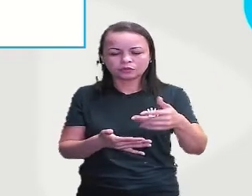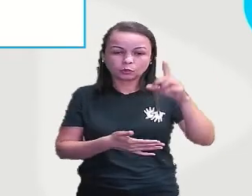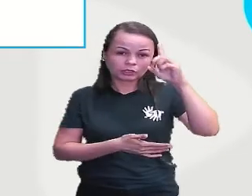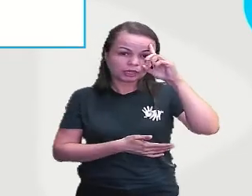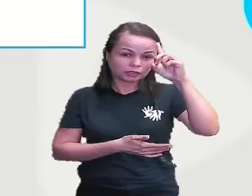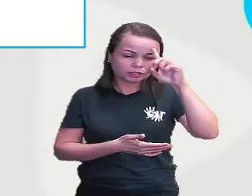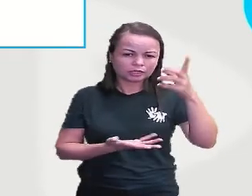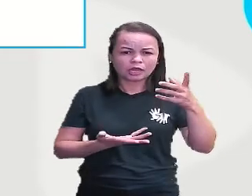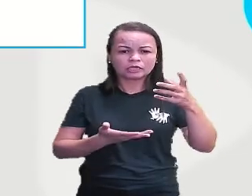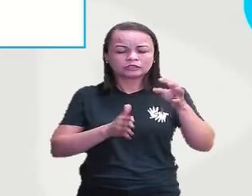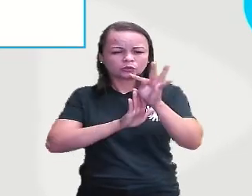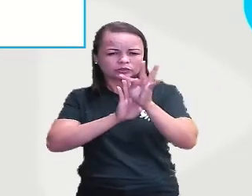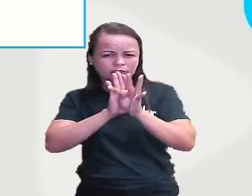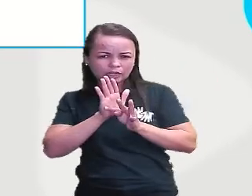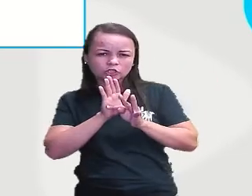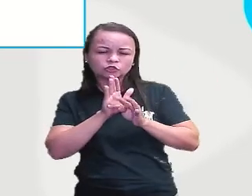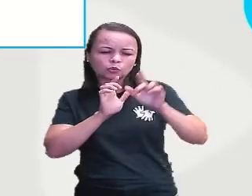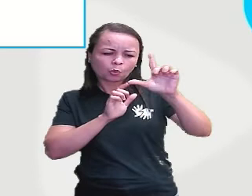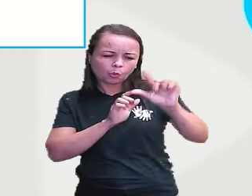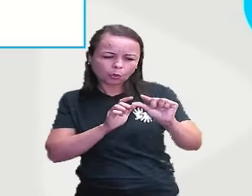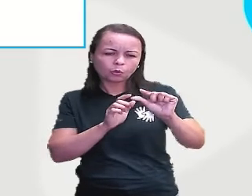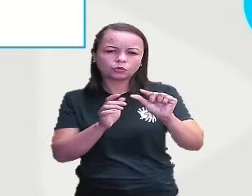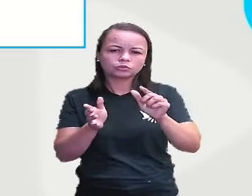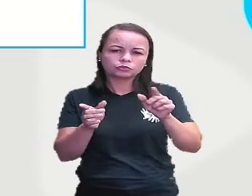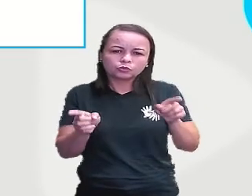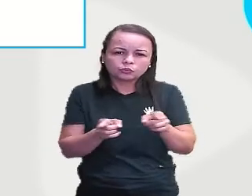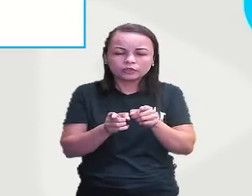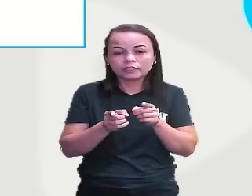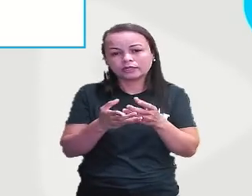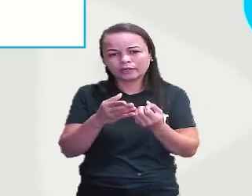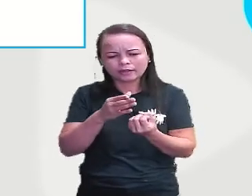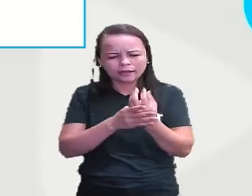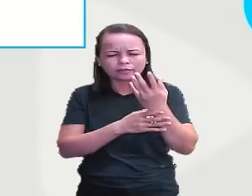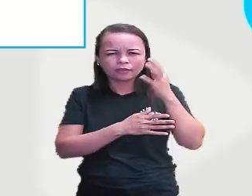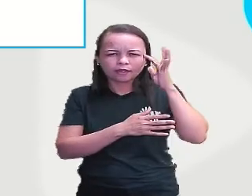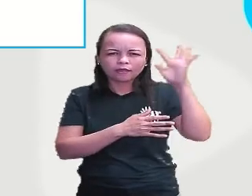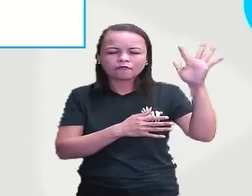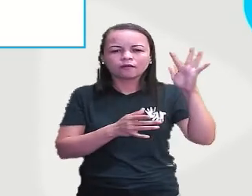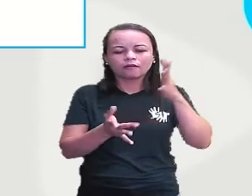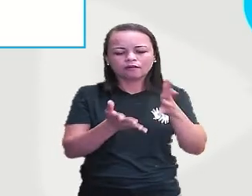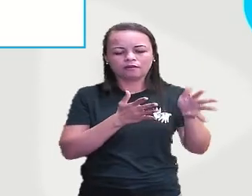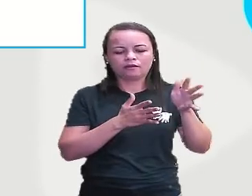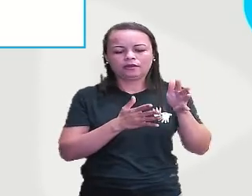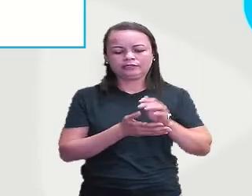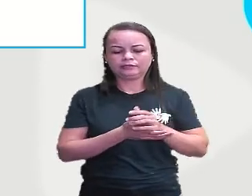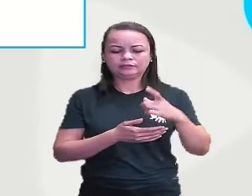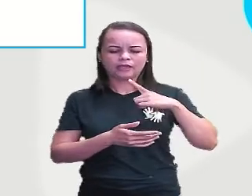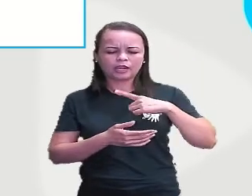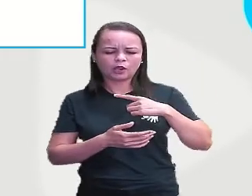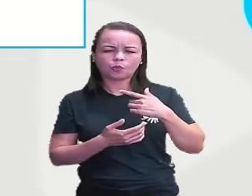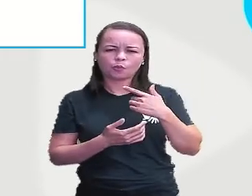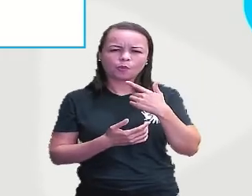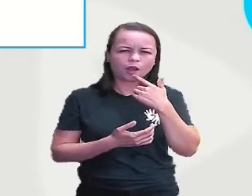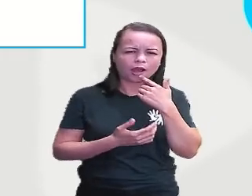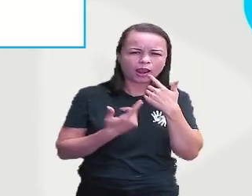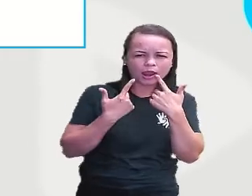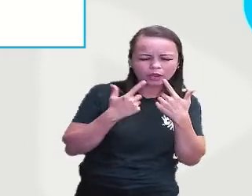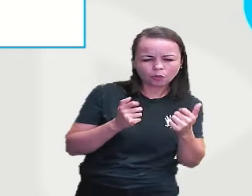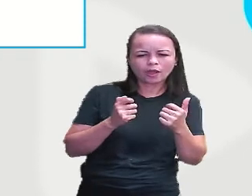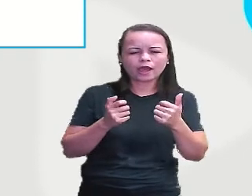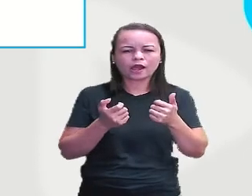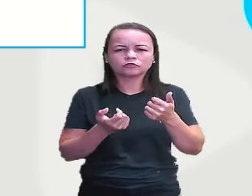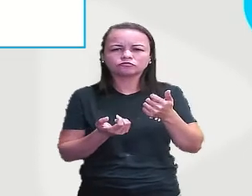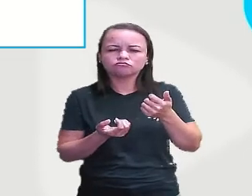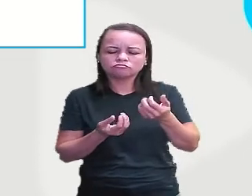textos curtos e criativos, tem uma linguagem leve, coloquial, familiar, tem um